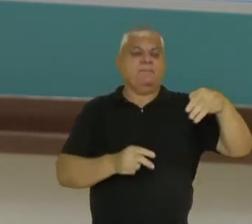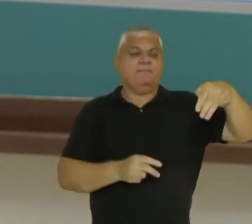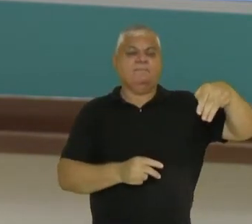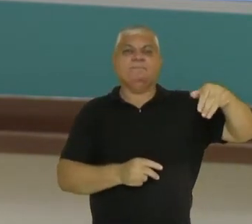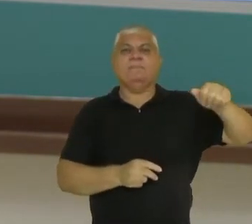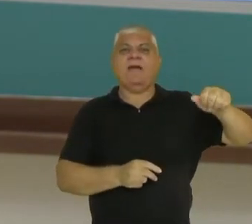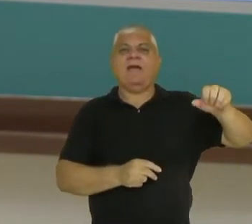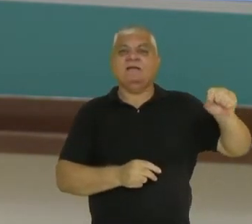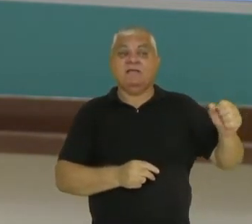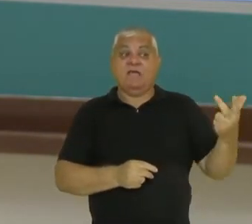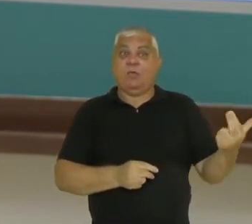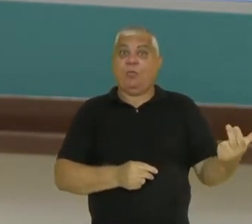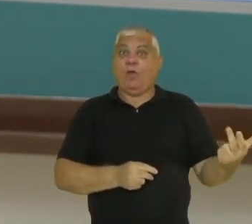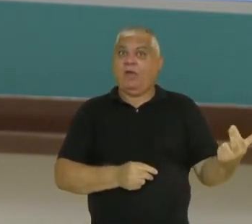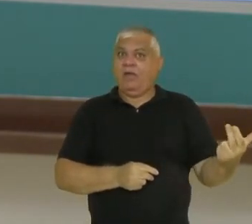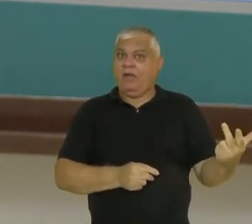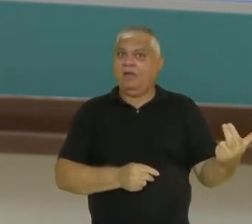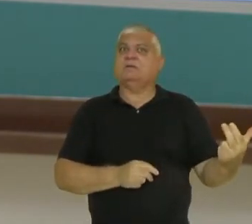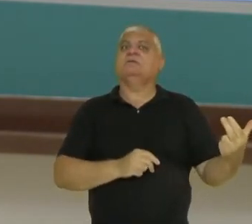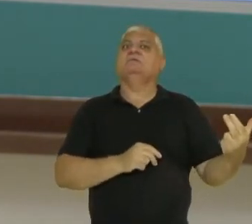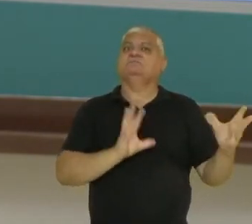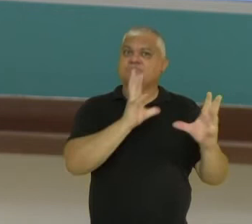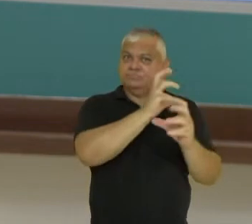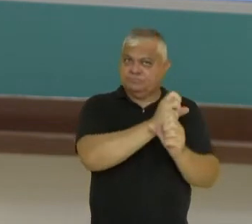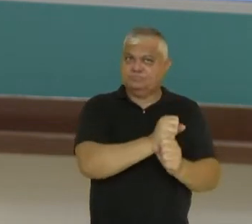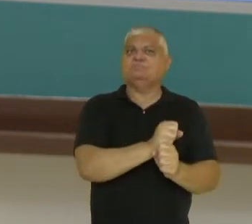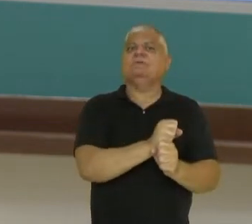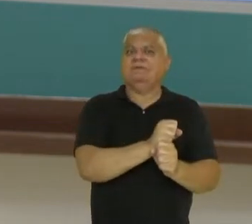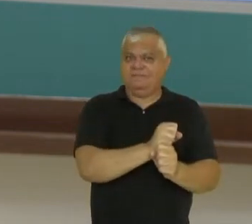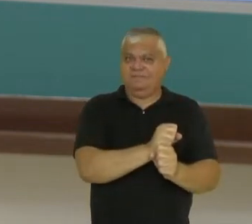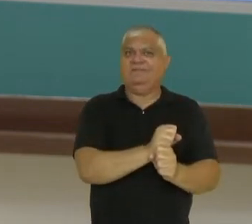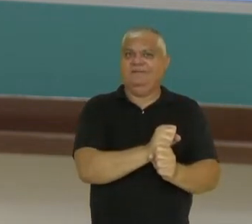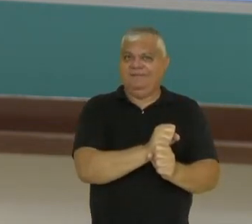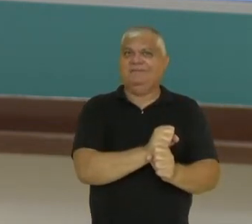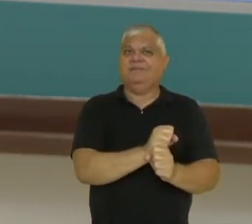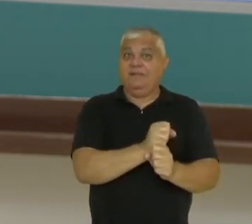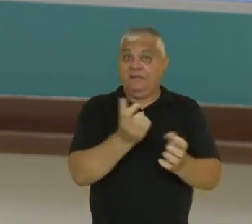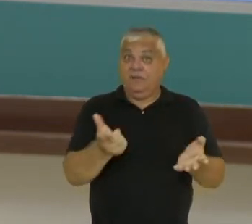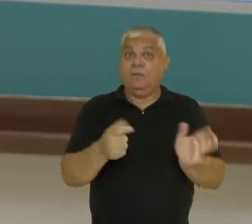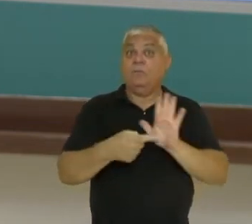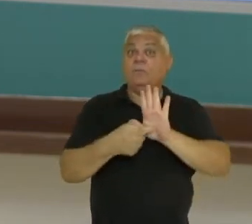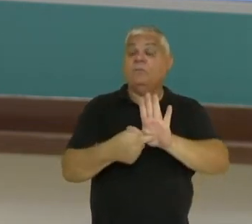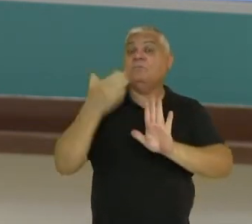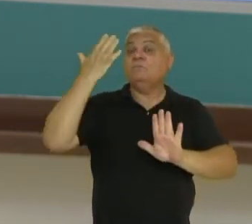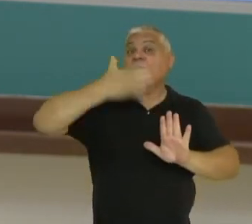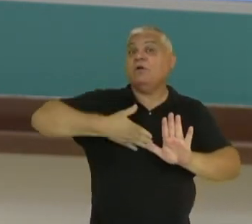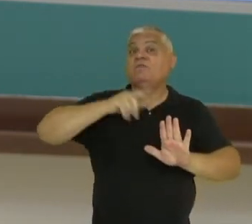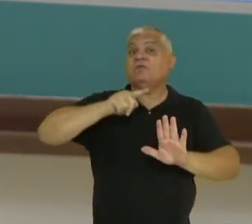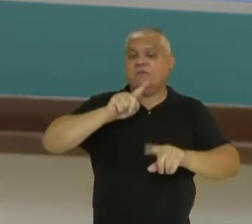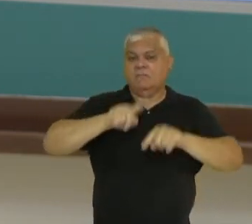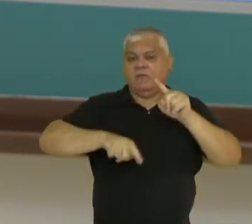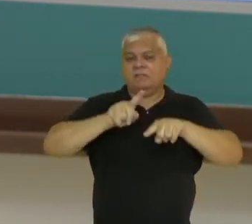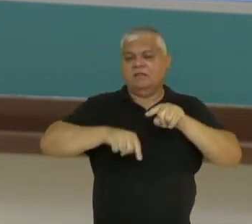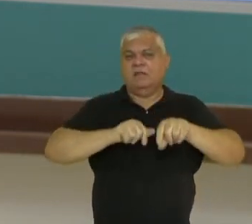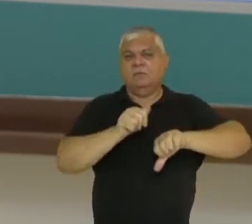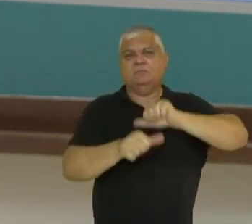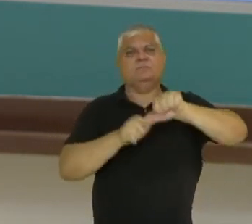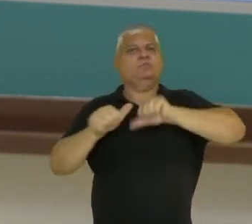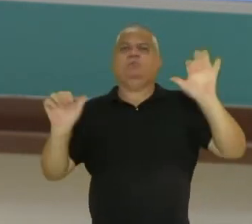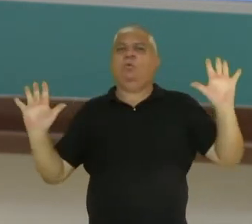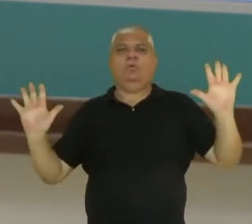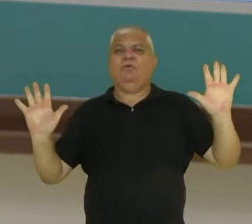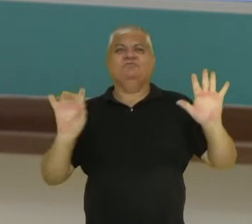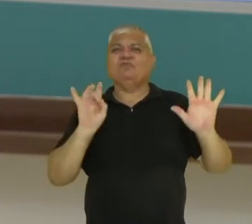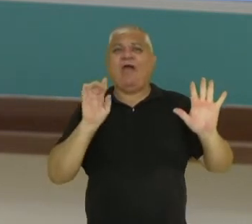você utilizou lá na soma das massas dos seus reagentes e ingredientes. Isso mostra que a matéria só se transformou de uma coisa na